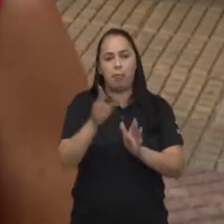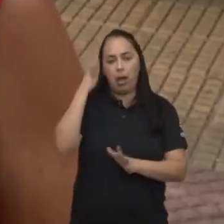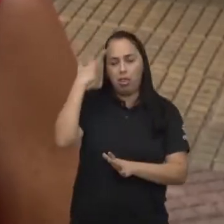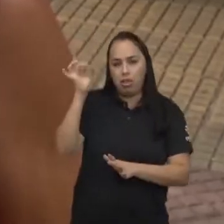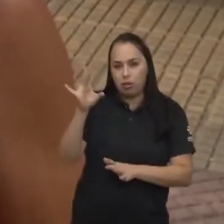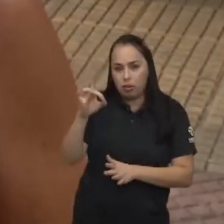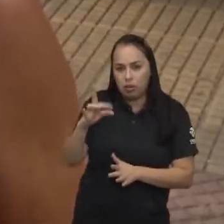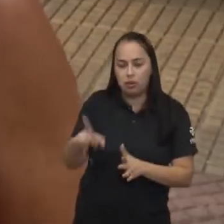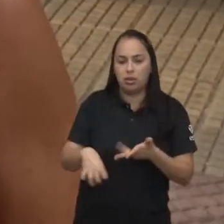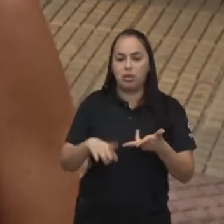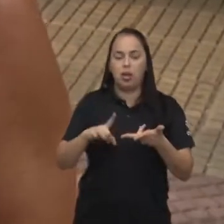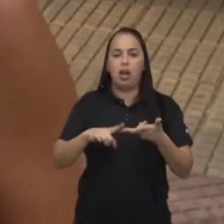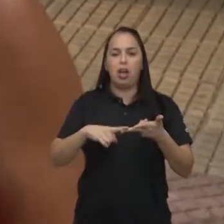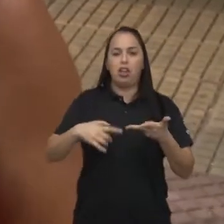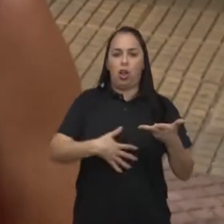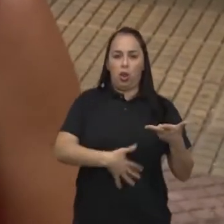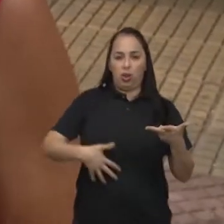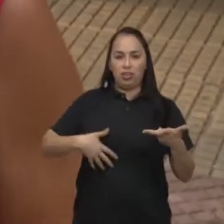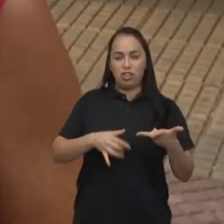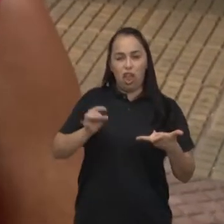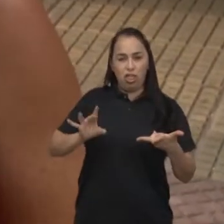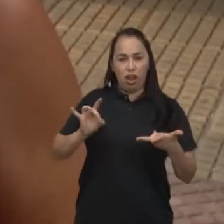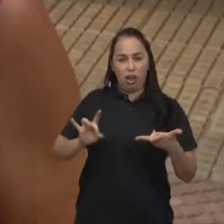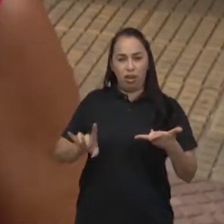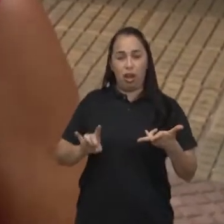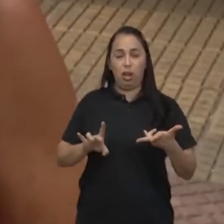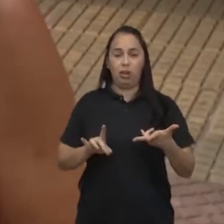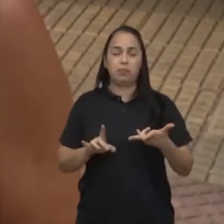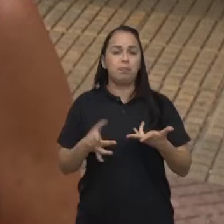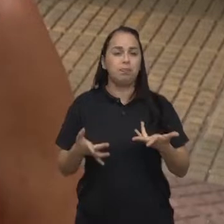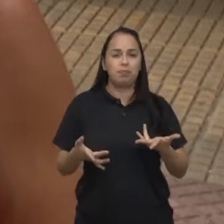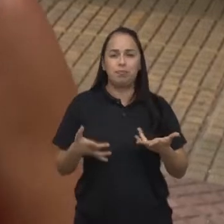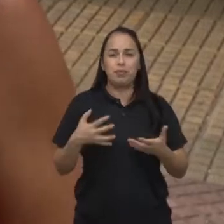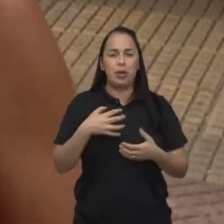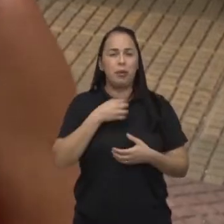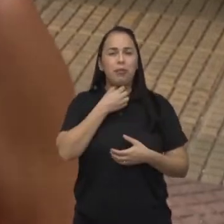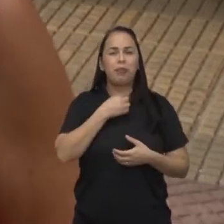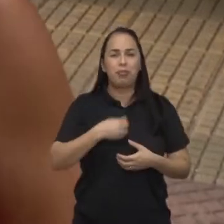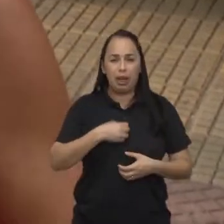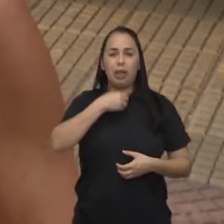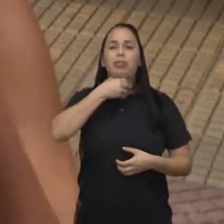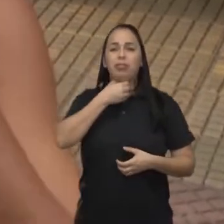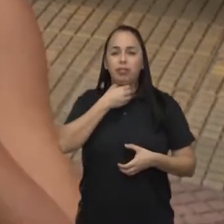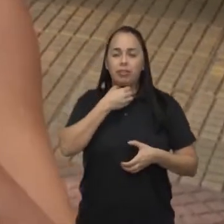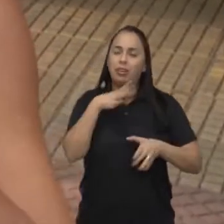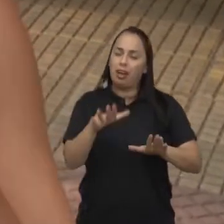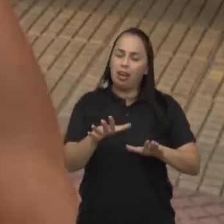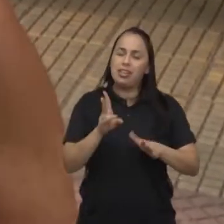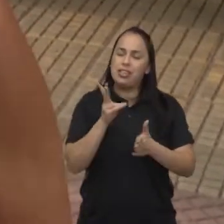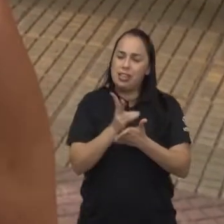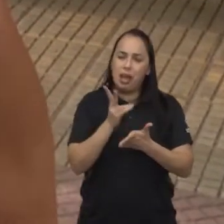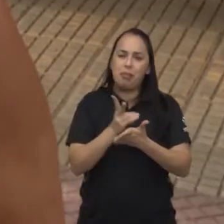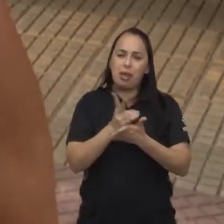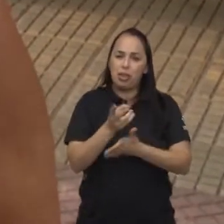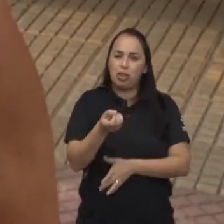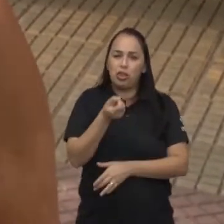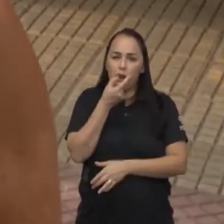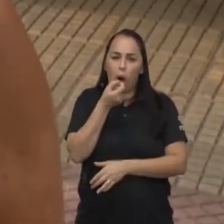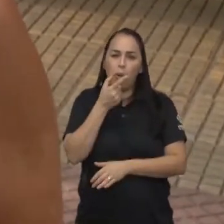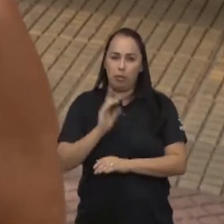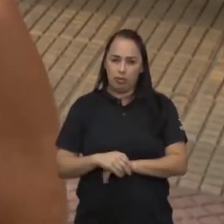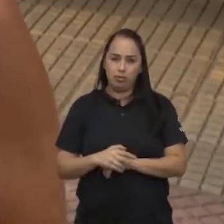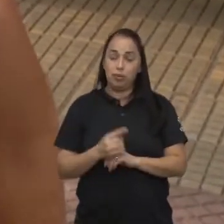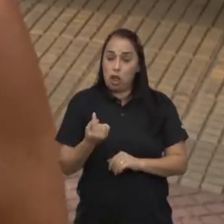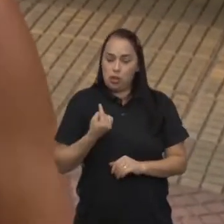mesmo né remédio para dor de cabeça às vezes dor no estômago alguma azia alguma coisa assim